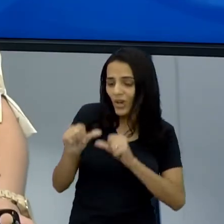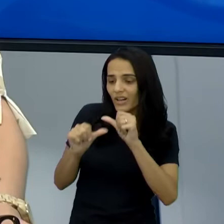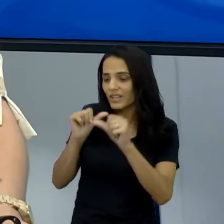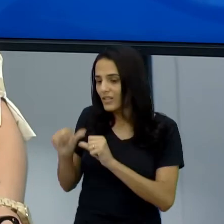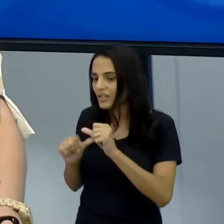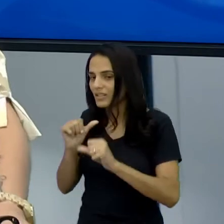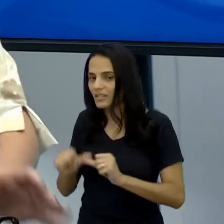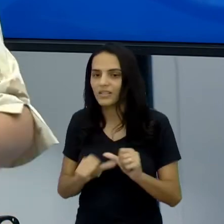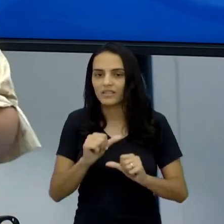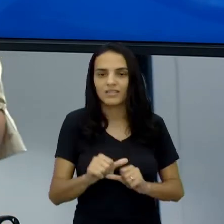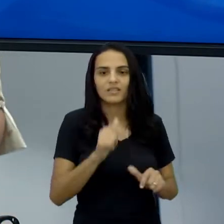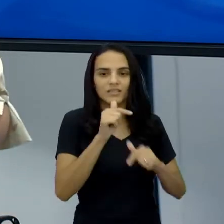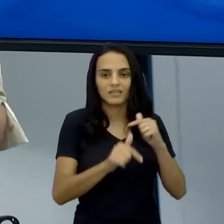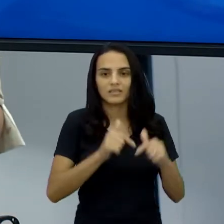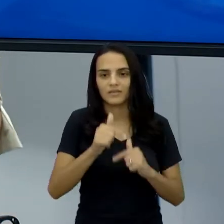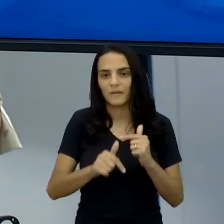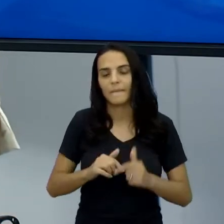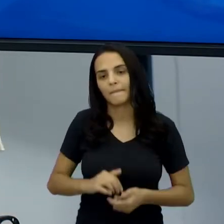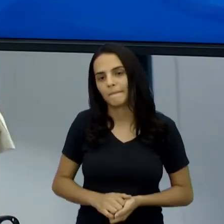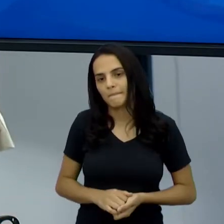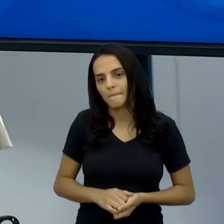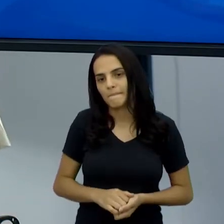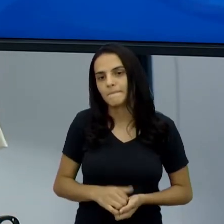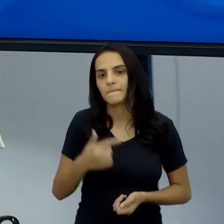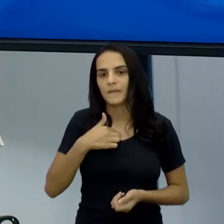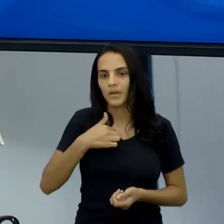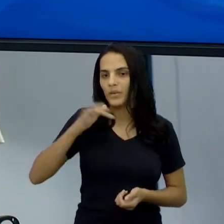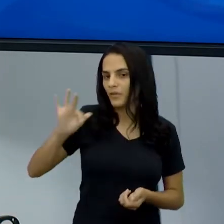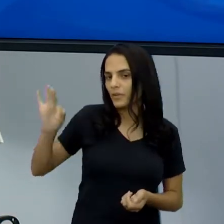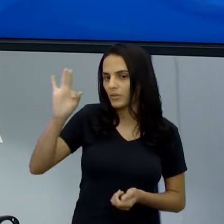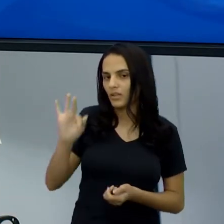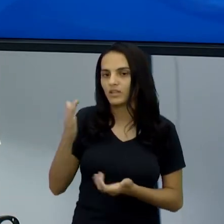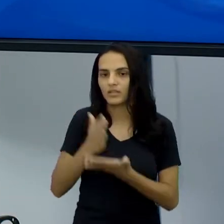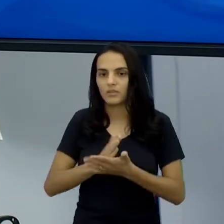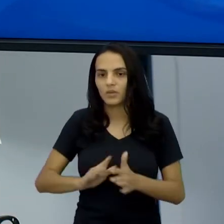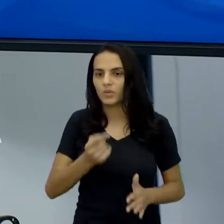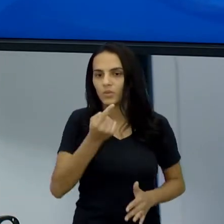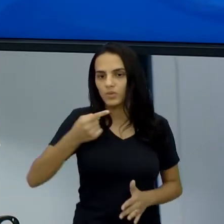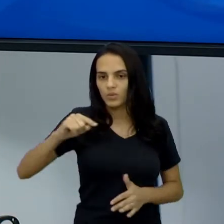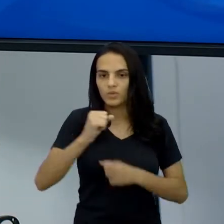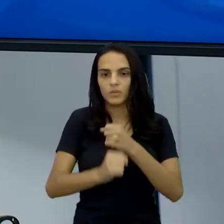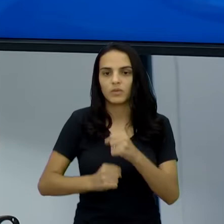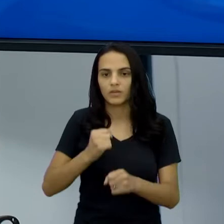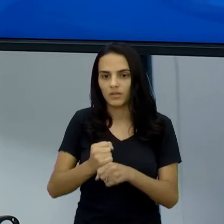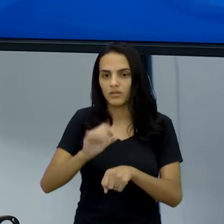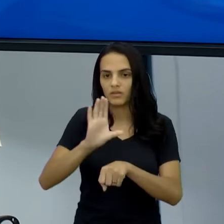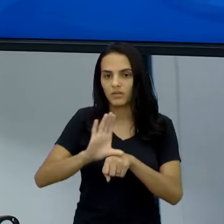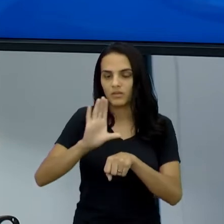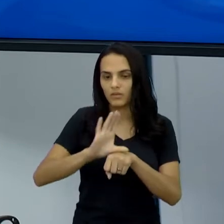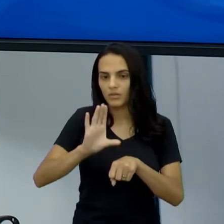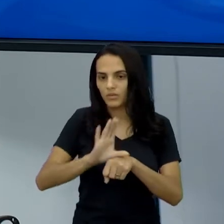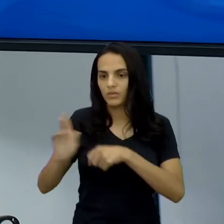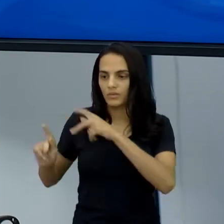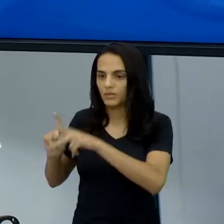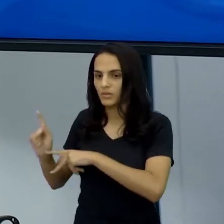né? Eu acabei a faculdade, no último ano teve concurso público, eu passei no último ano. Então, desde que eu me formei, eu